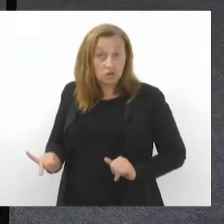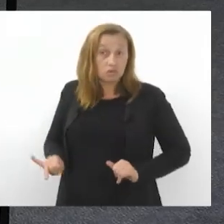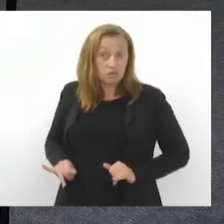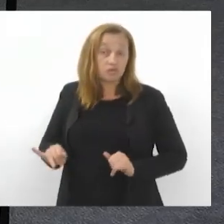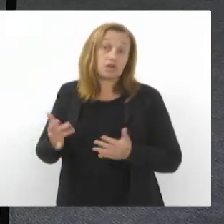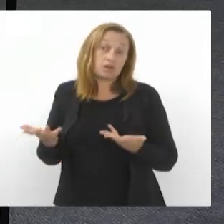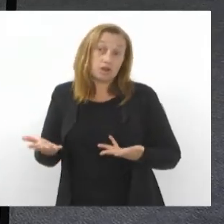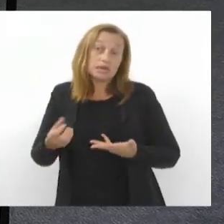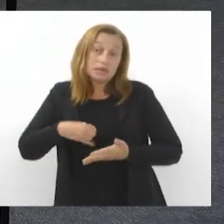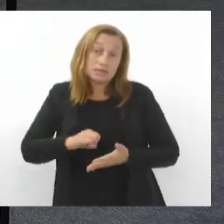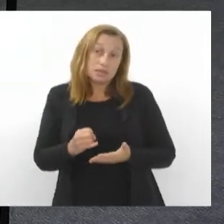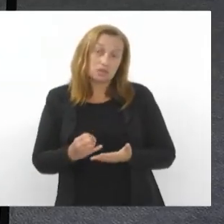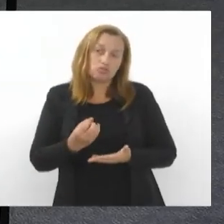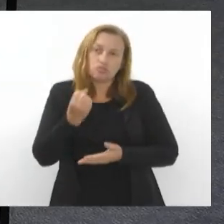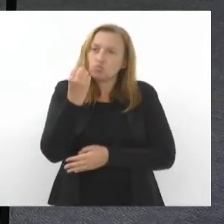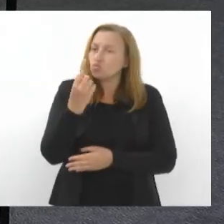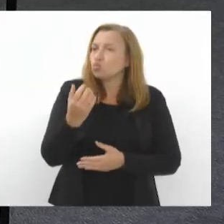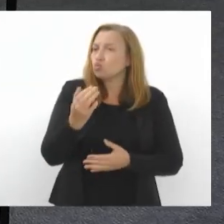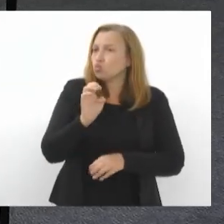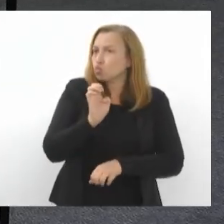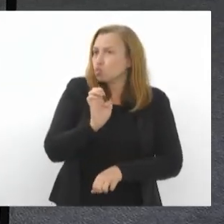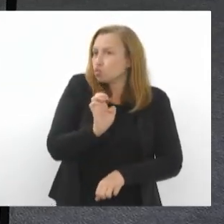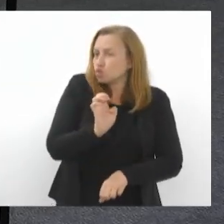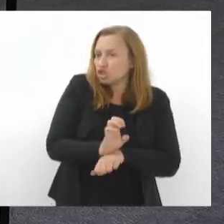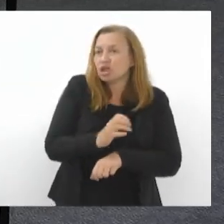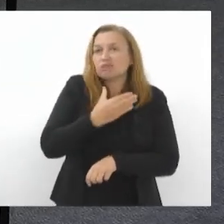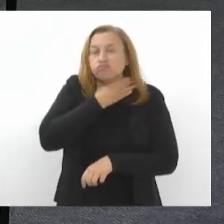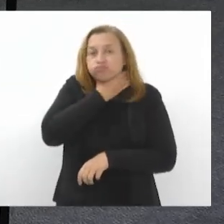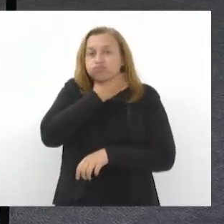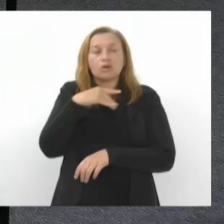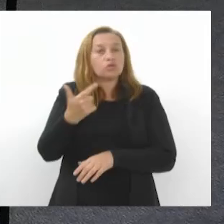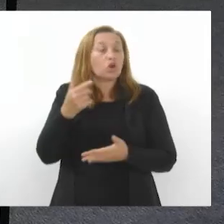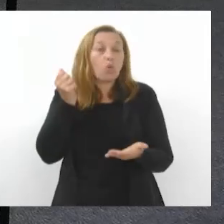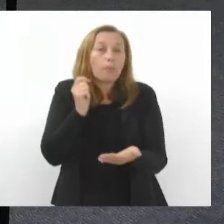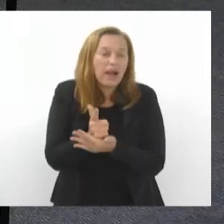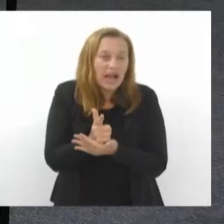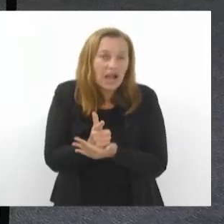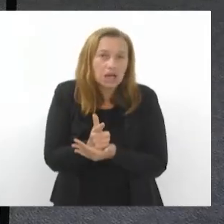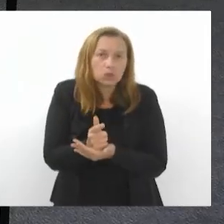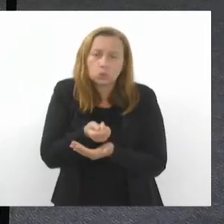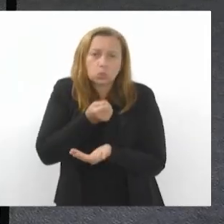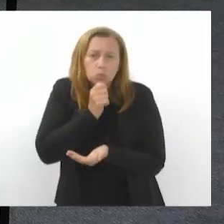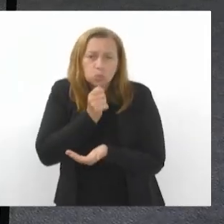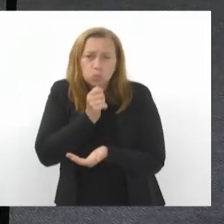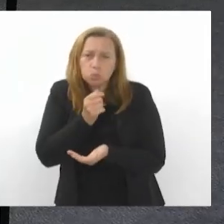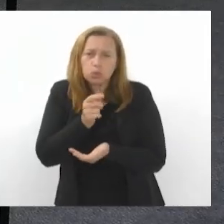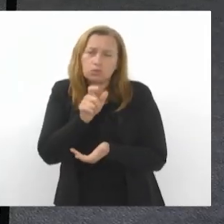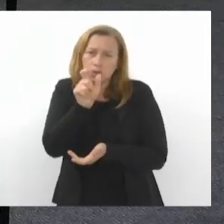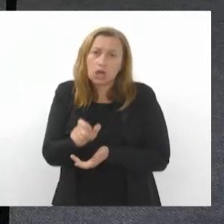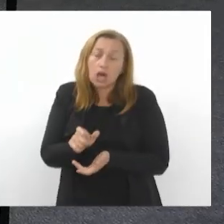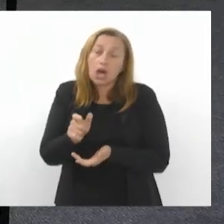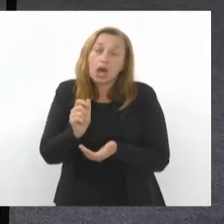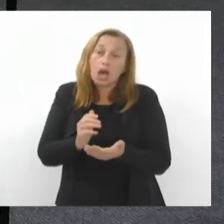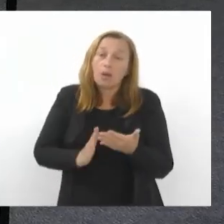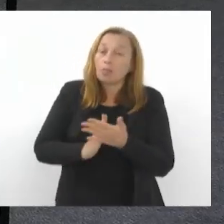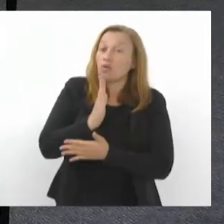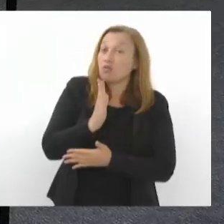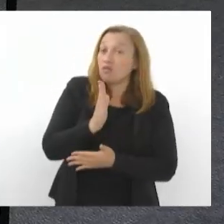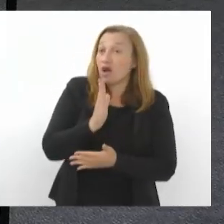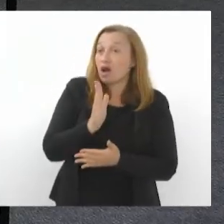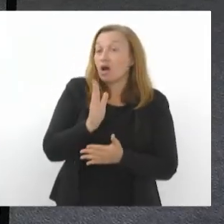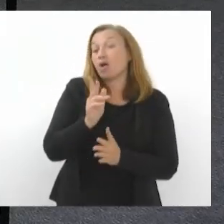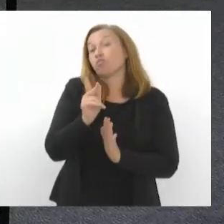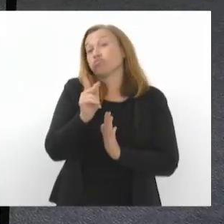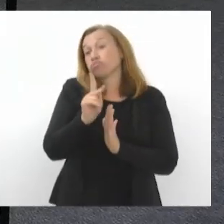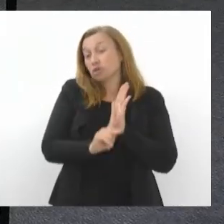estiver quebrado, não tem condições de pagar ninguém, então esse era o ponto central, era aprovar um projeto que permitisse que os estados não